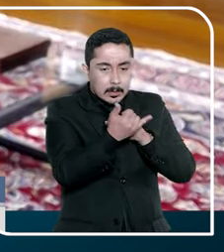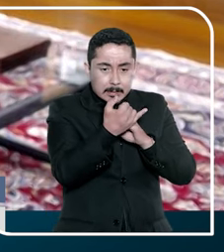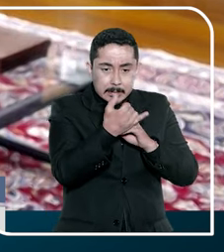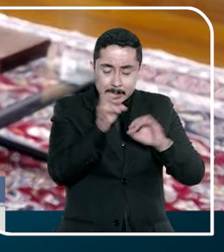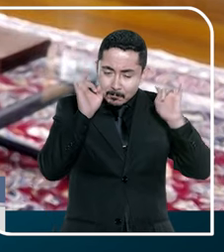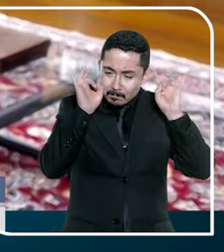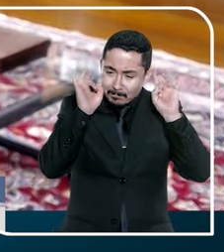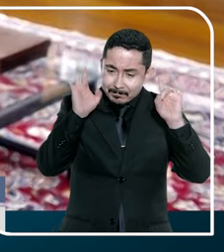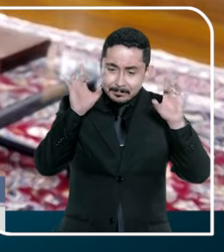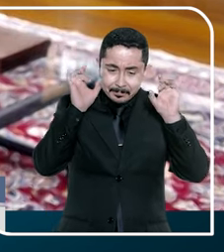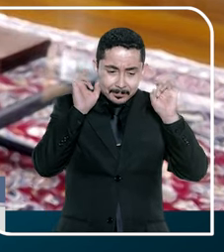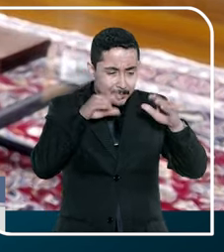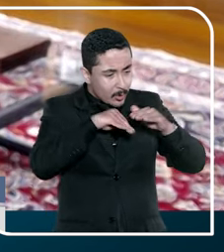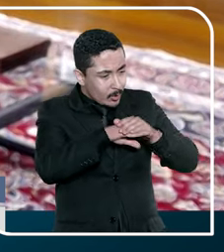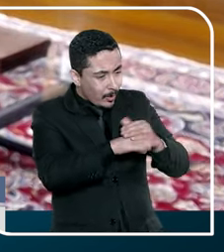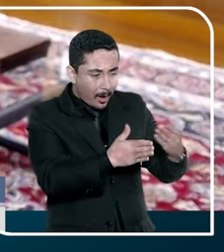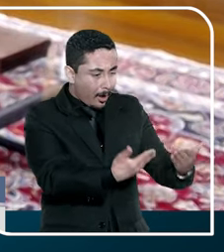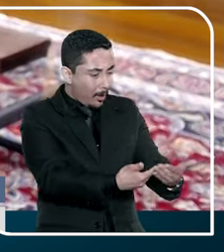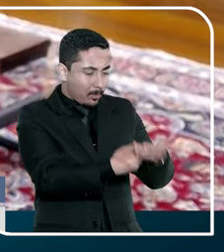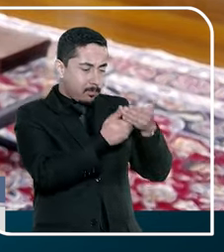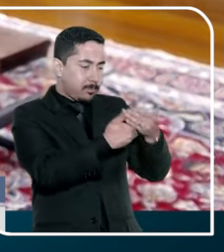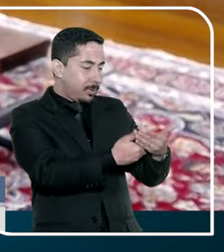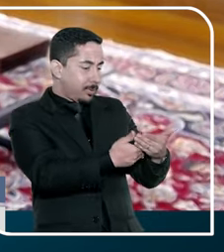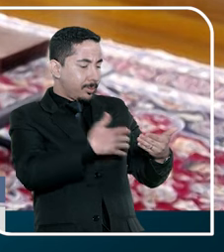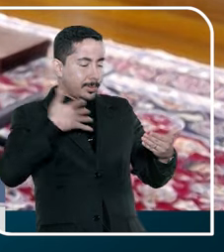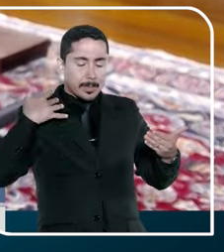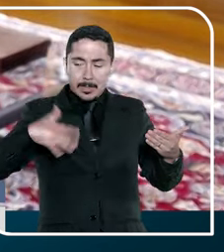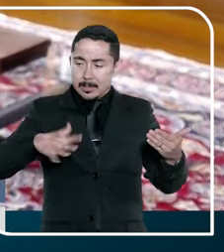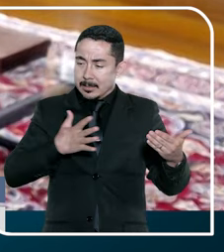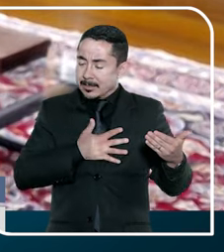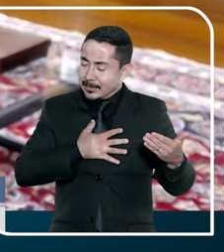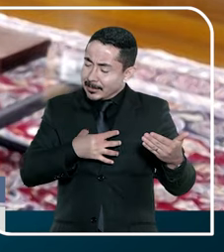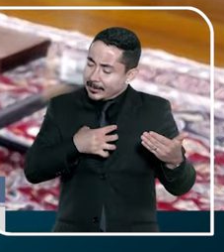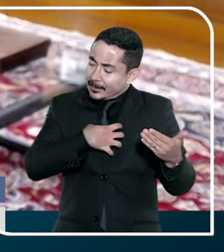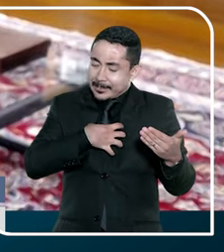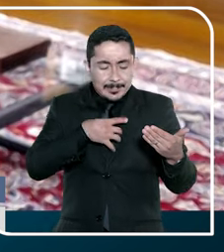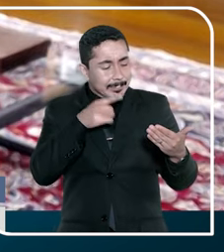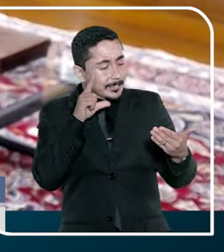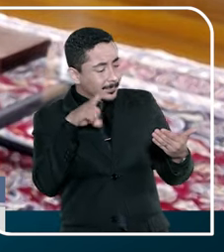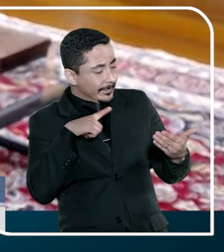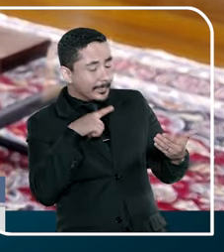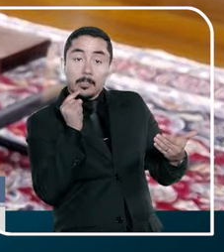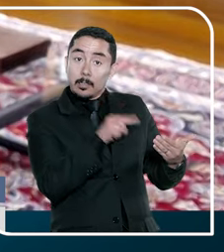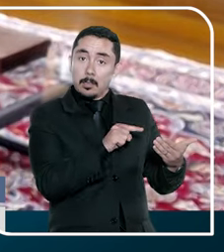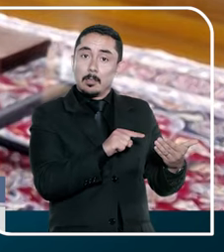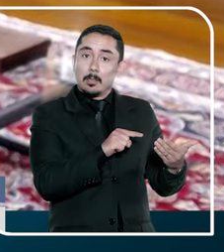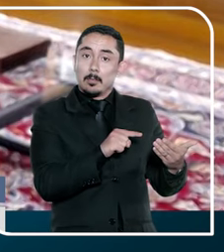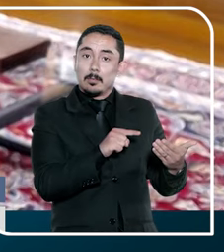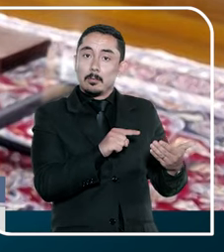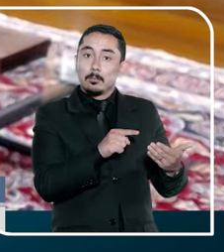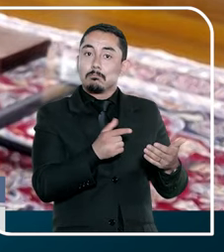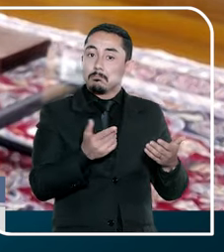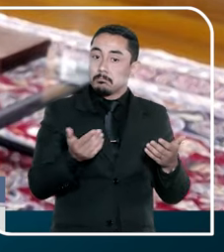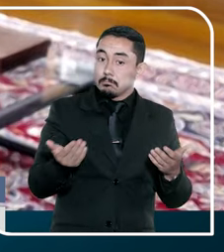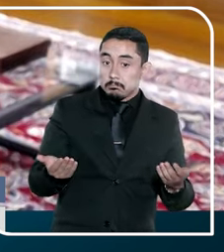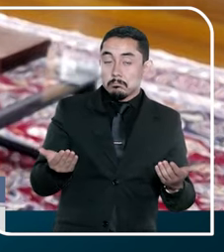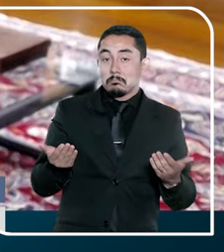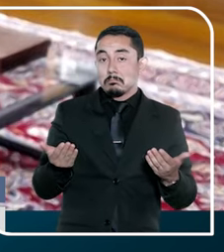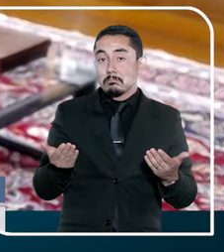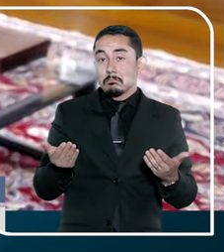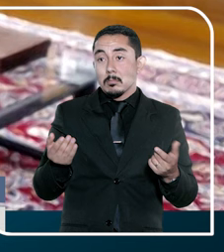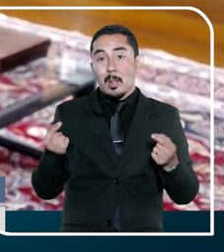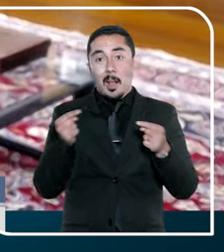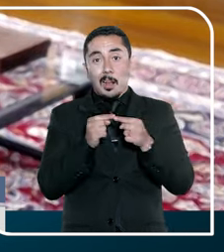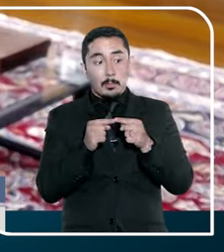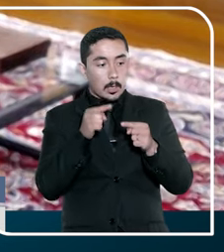relíquia mesmo né então ela passa a ter um valor como você disse sentimental fetivo torna